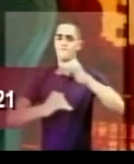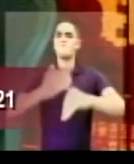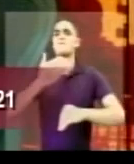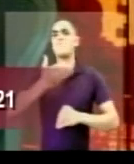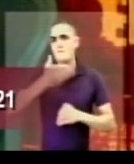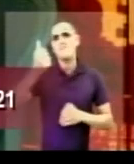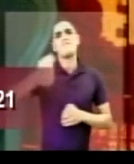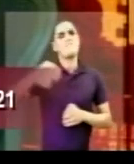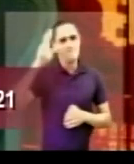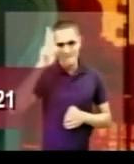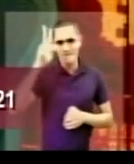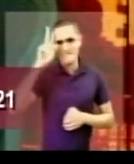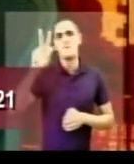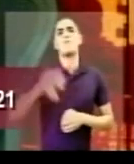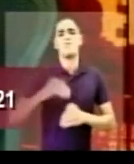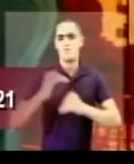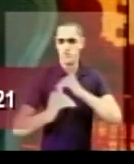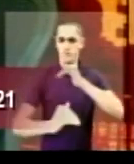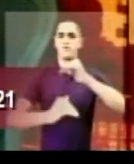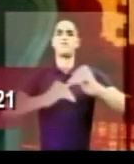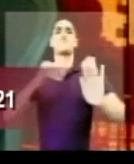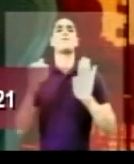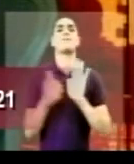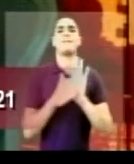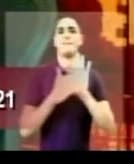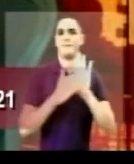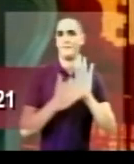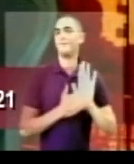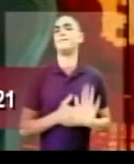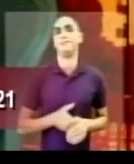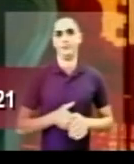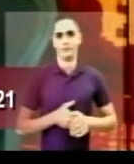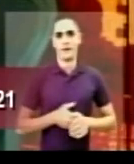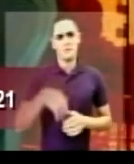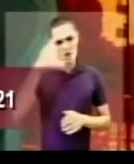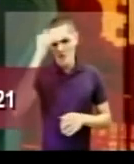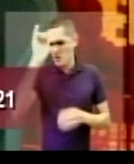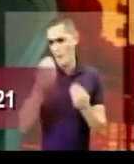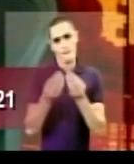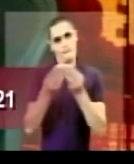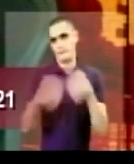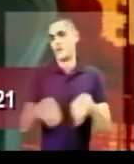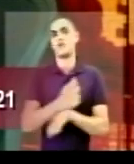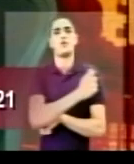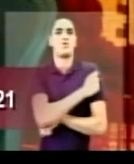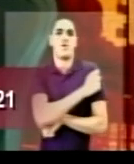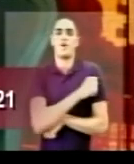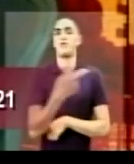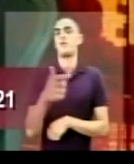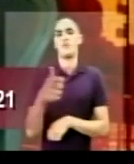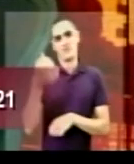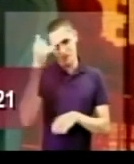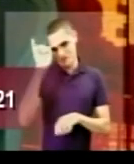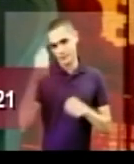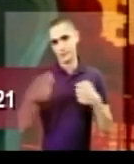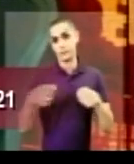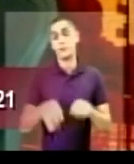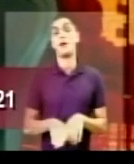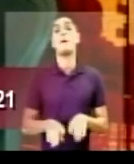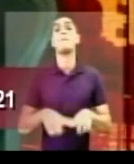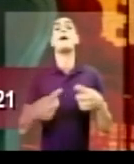construir essa proposta, para que os alunos tenham o menor prejuízo possível. Já há um histórico